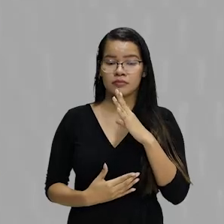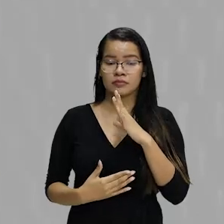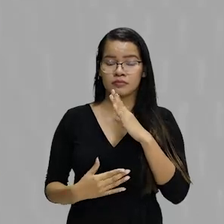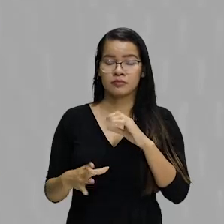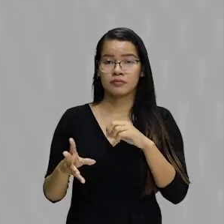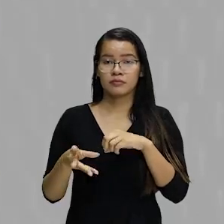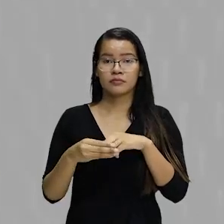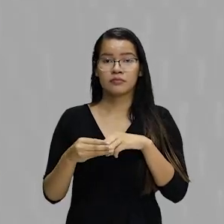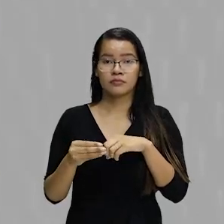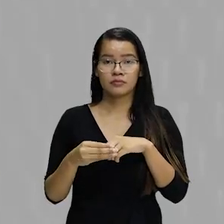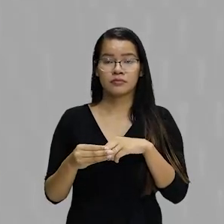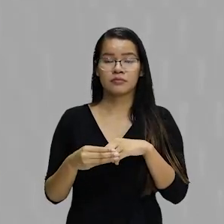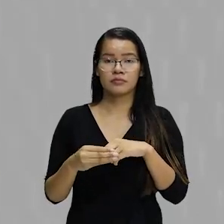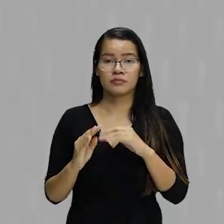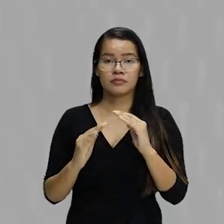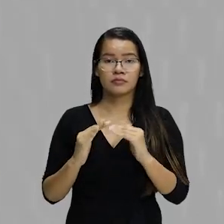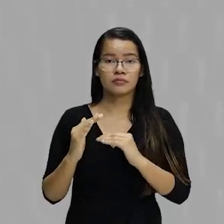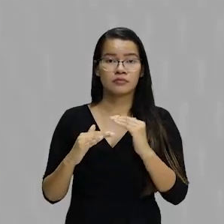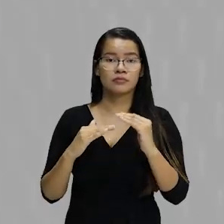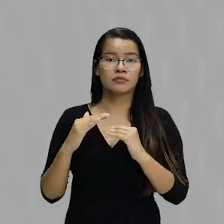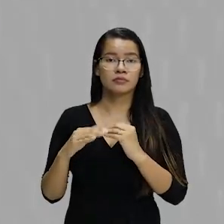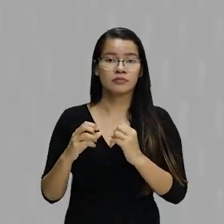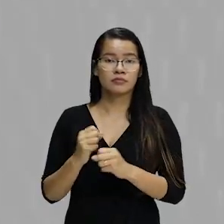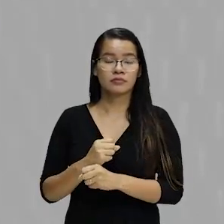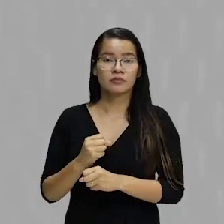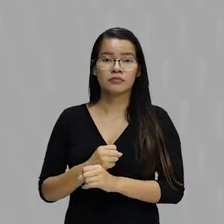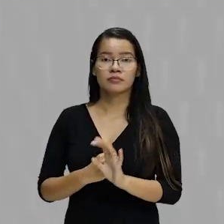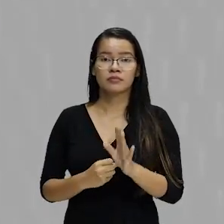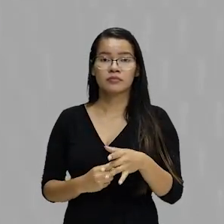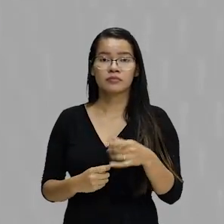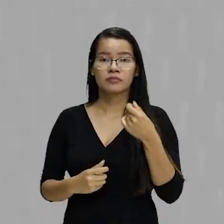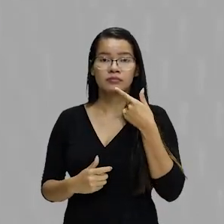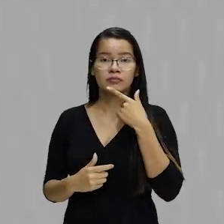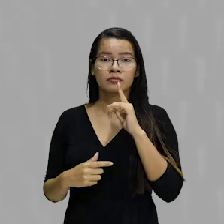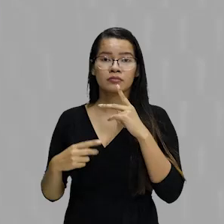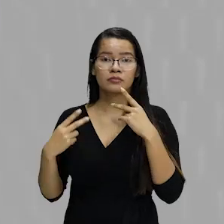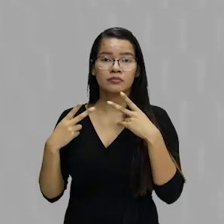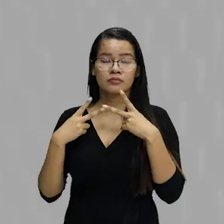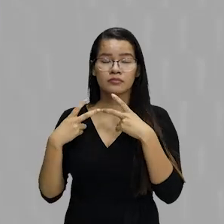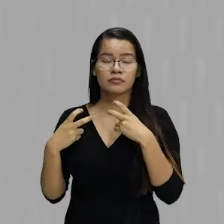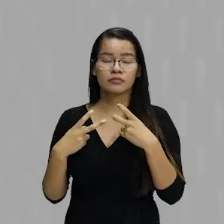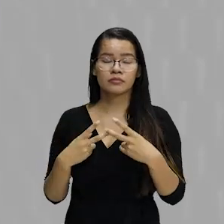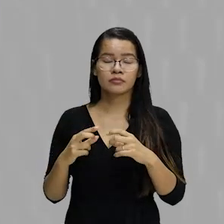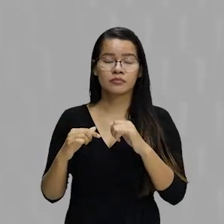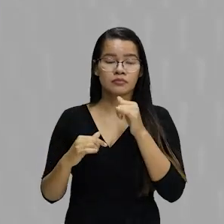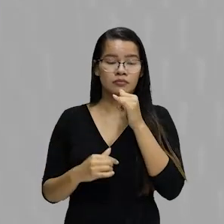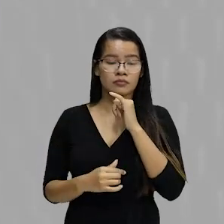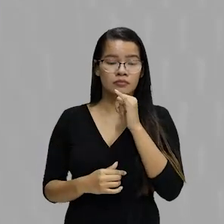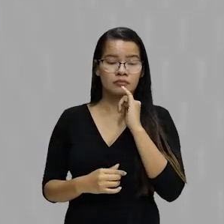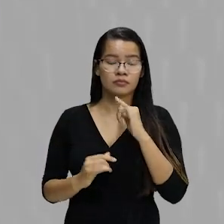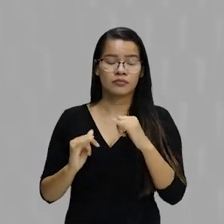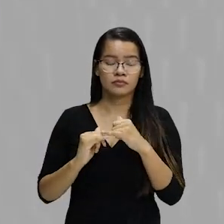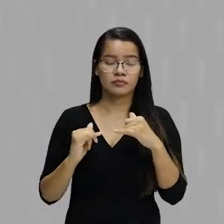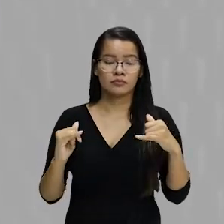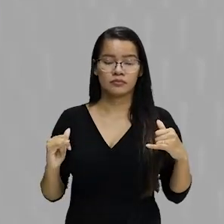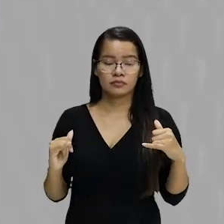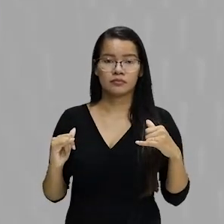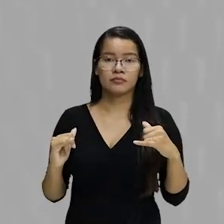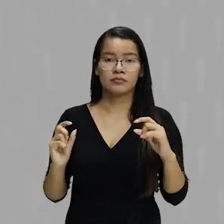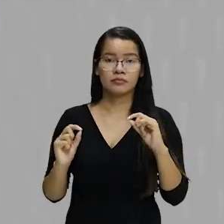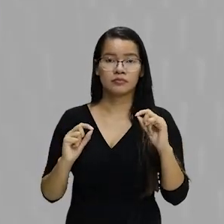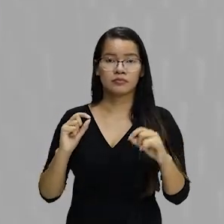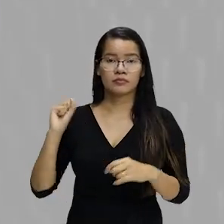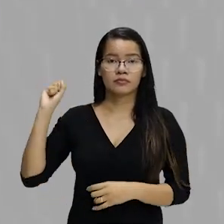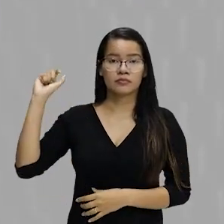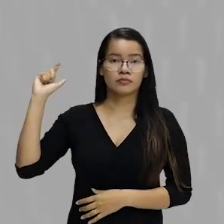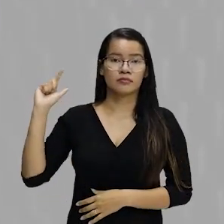como outras civilizações também já conseguiam observar, por exemplo, que o eixo que o